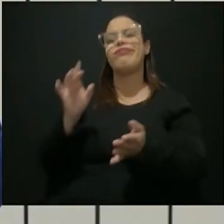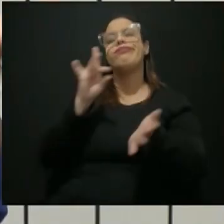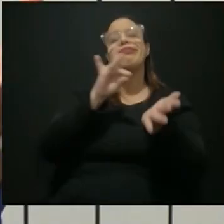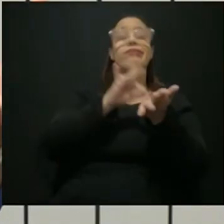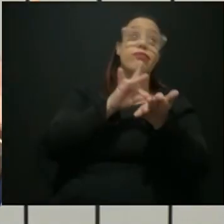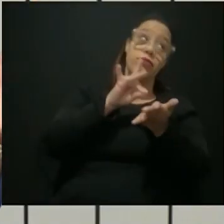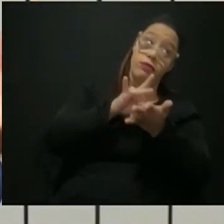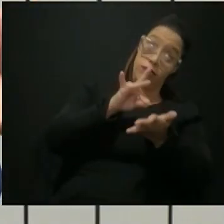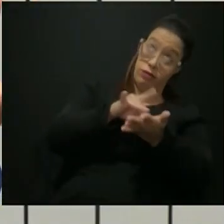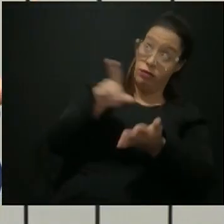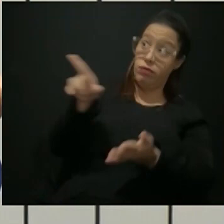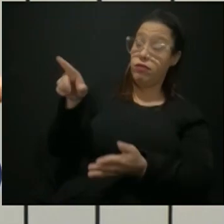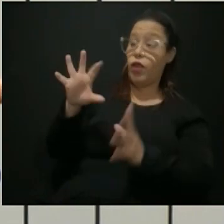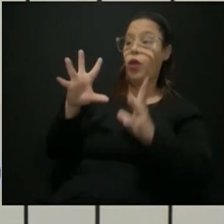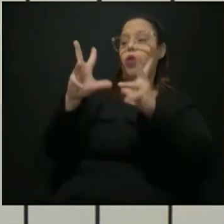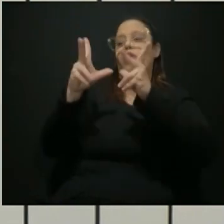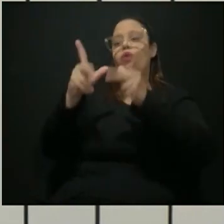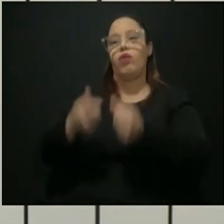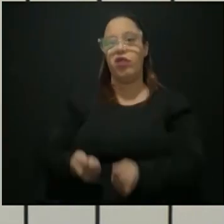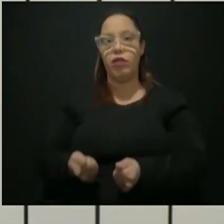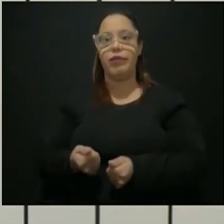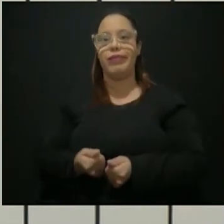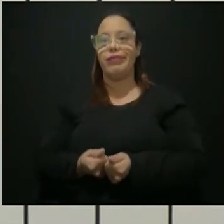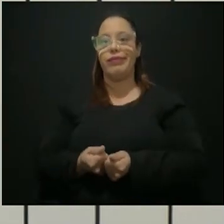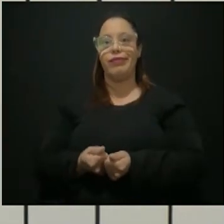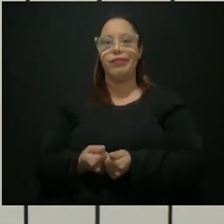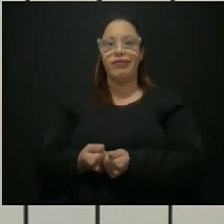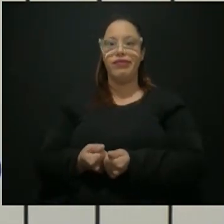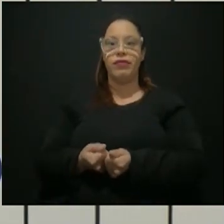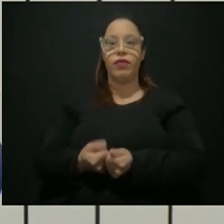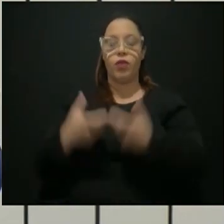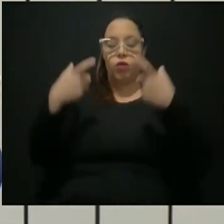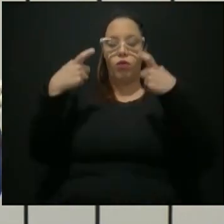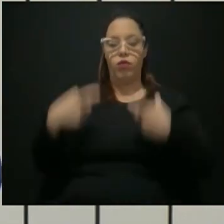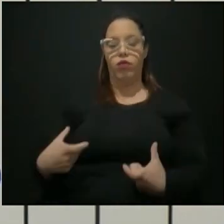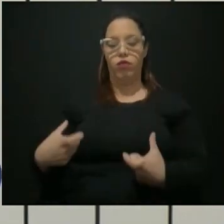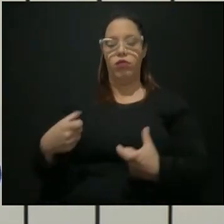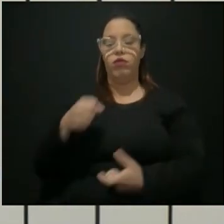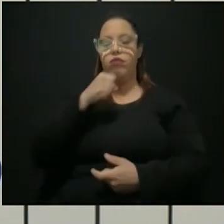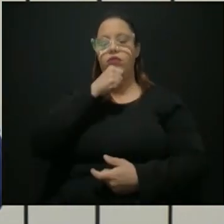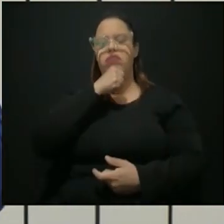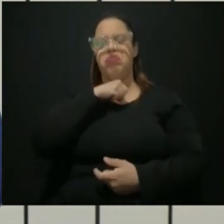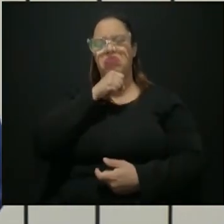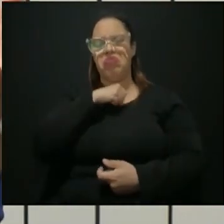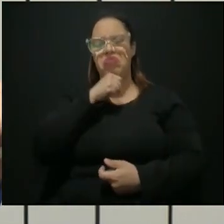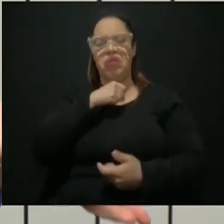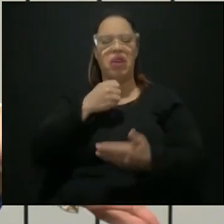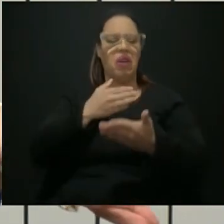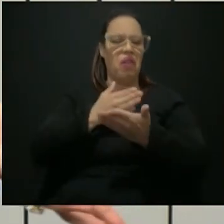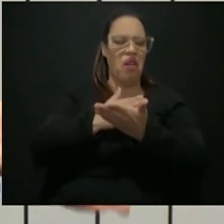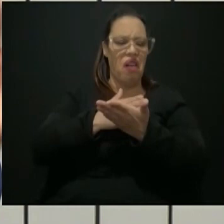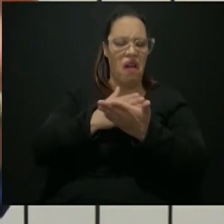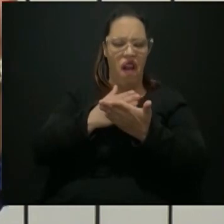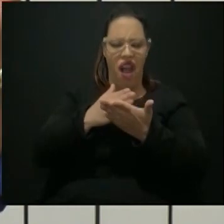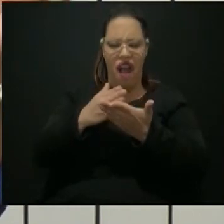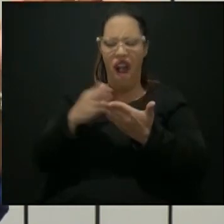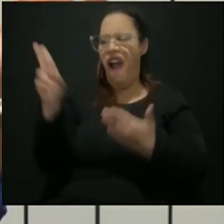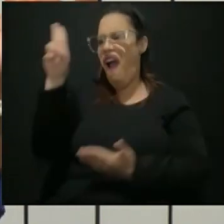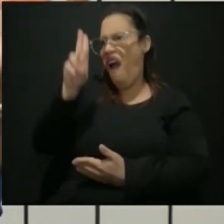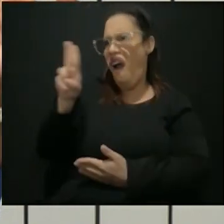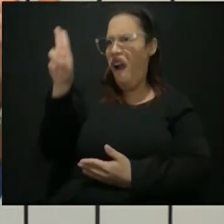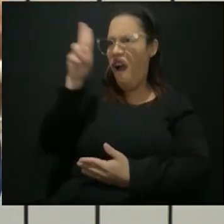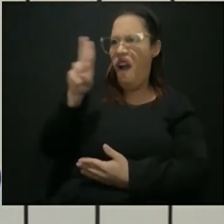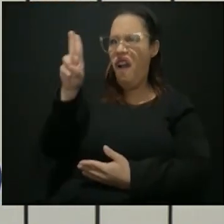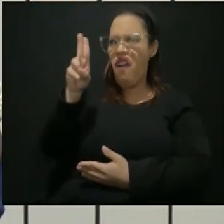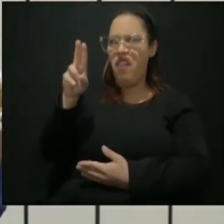mundo for, né, se deparar com o envelhecimento e começar a tentar utilizar de maneiras